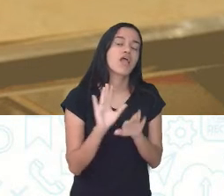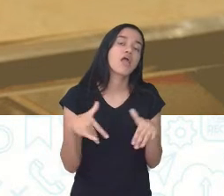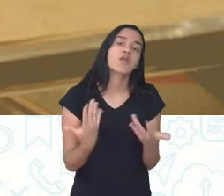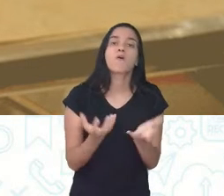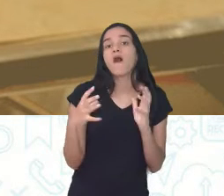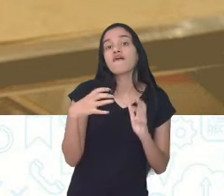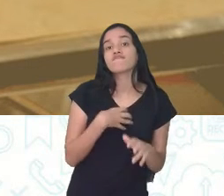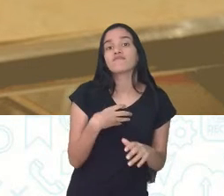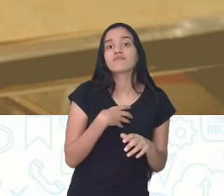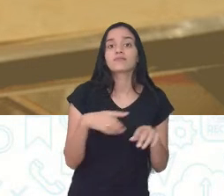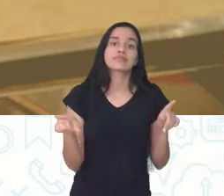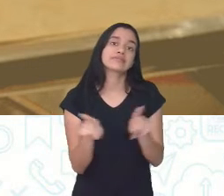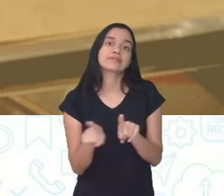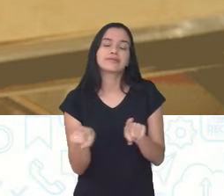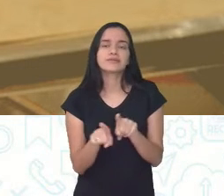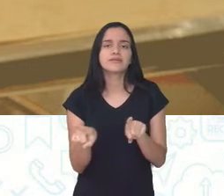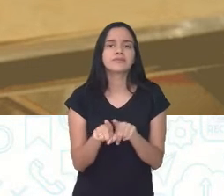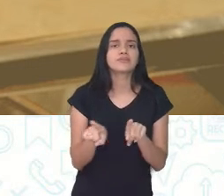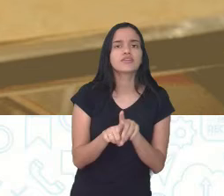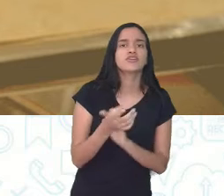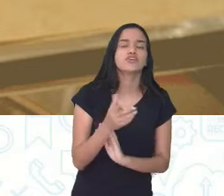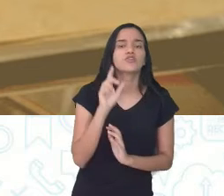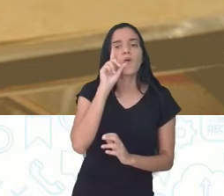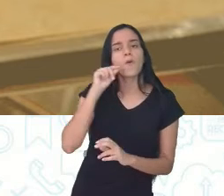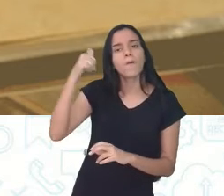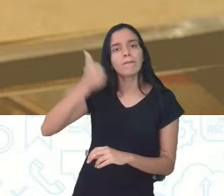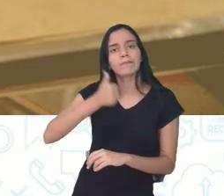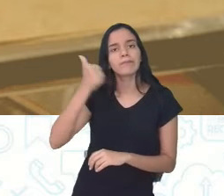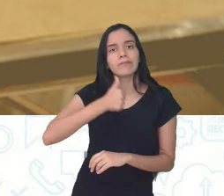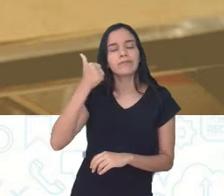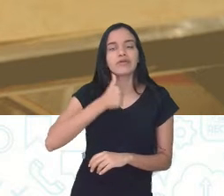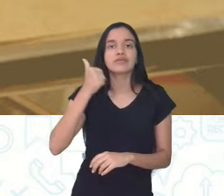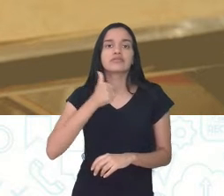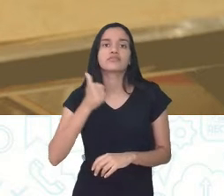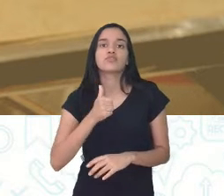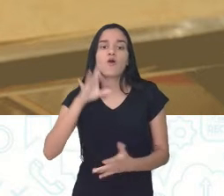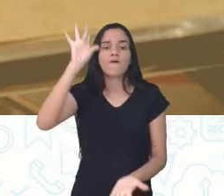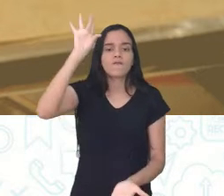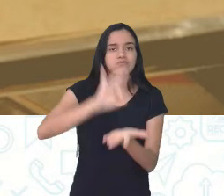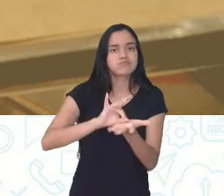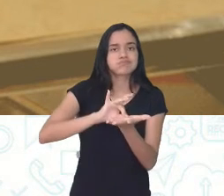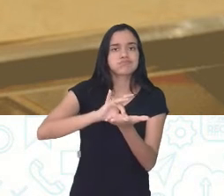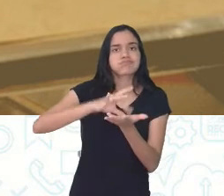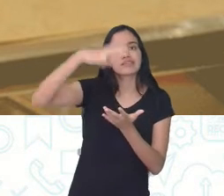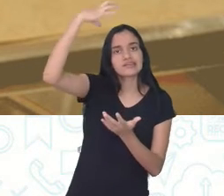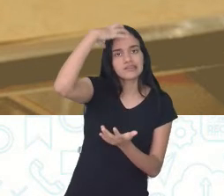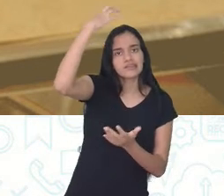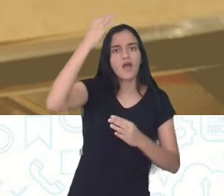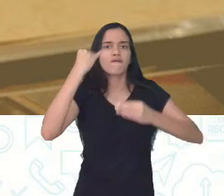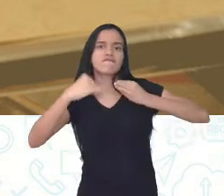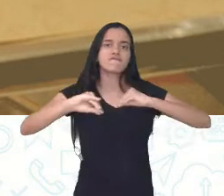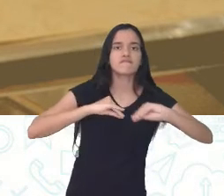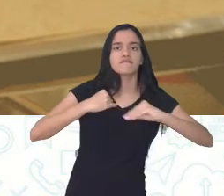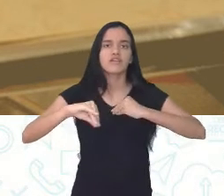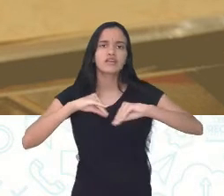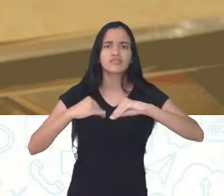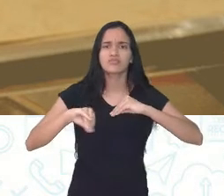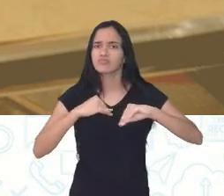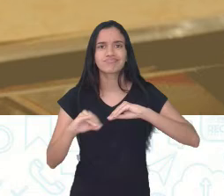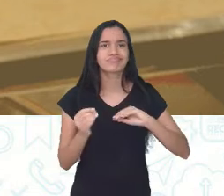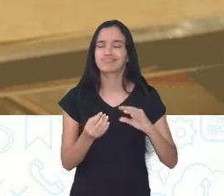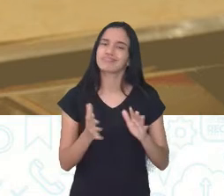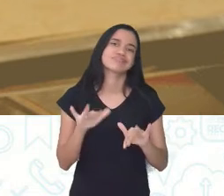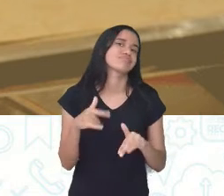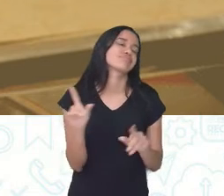forma também de Dom Pedro consolidar esse império, porque não estava tendo muita flexibilidade, não estava sendo